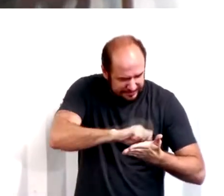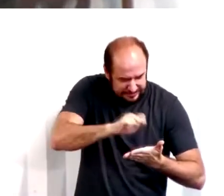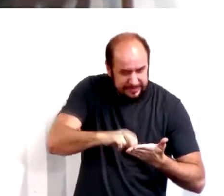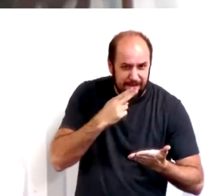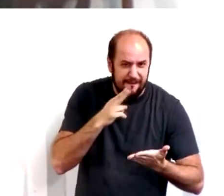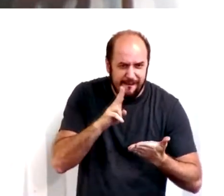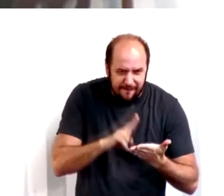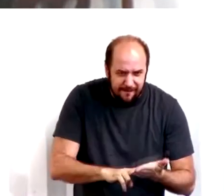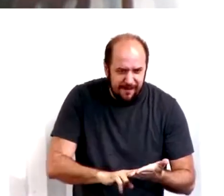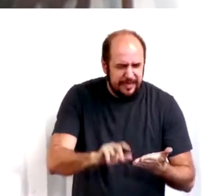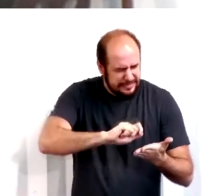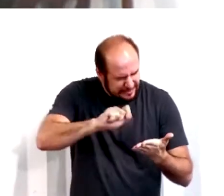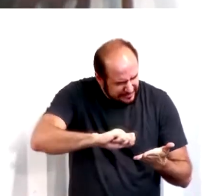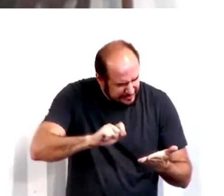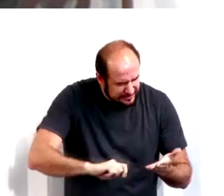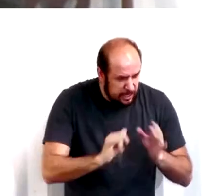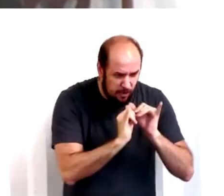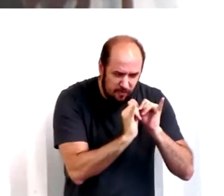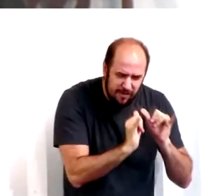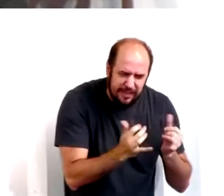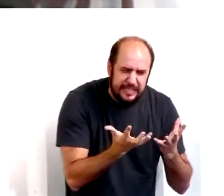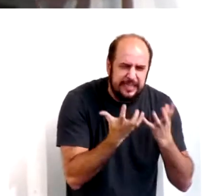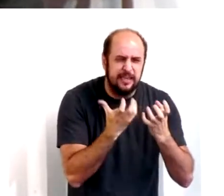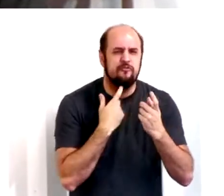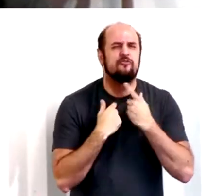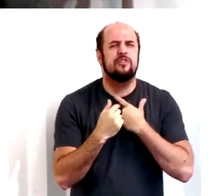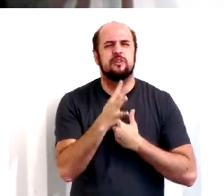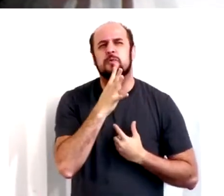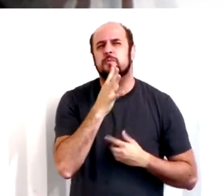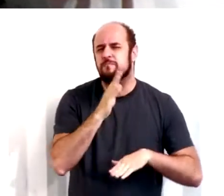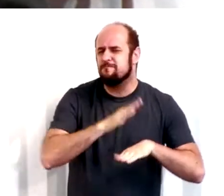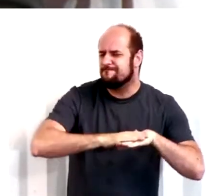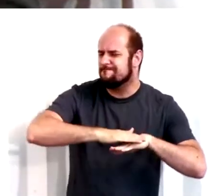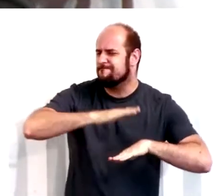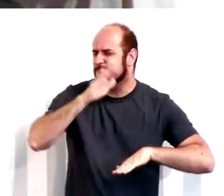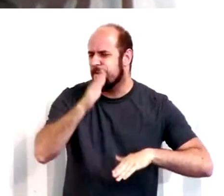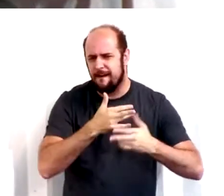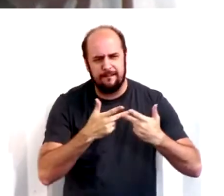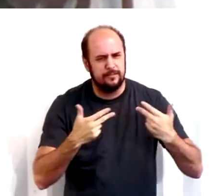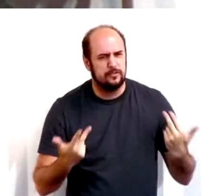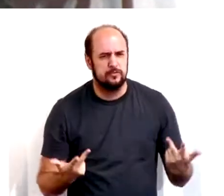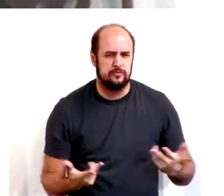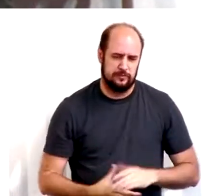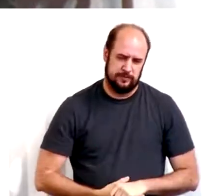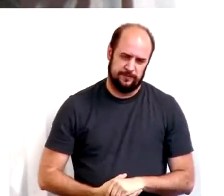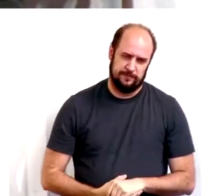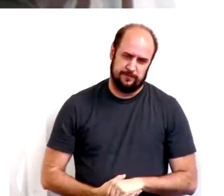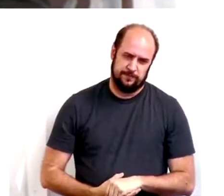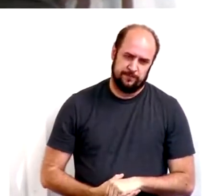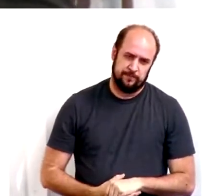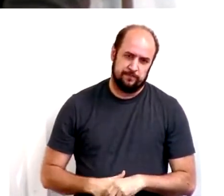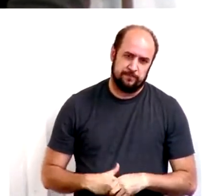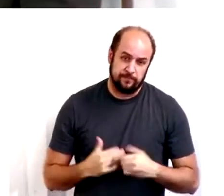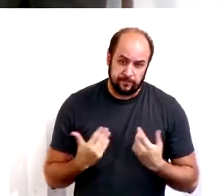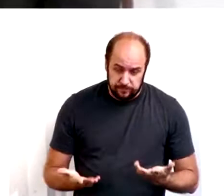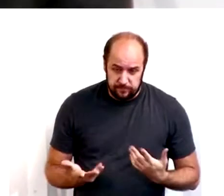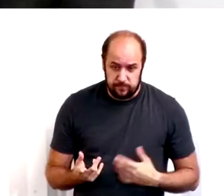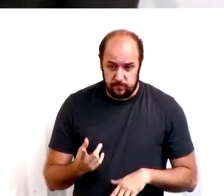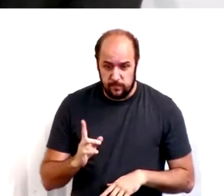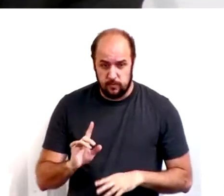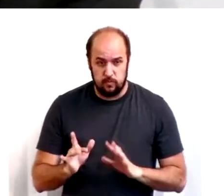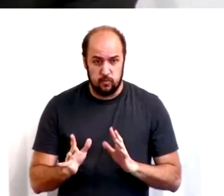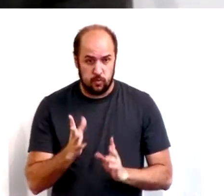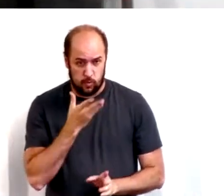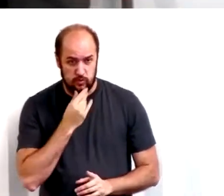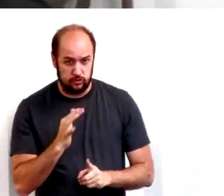ele mostra que ele queria ter mais conhecimento da situação. E o envio